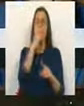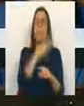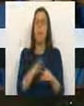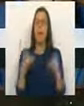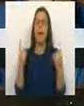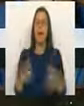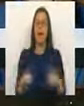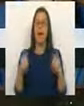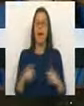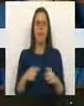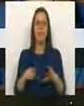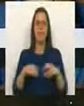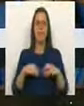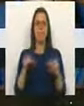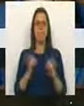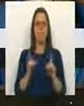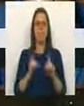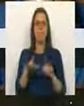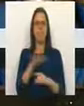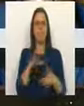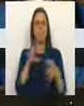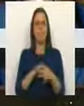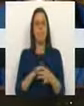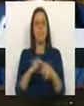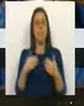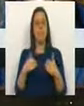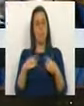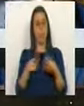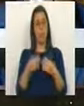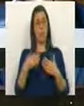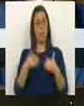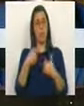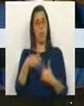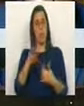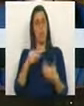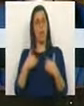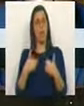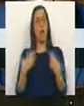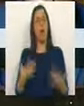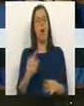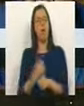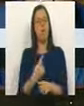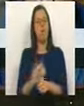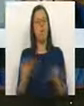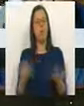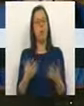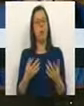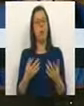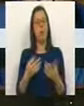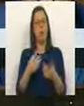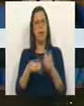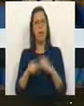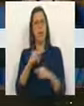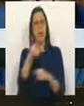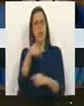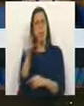prática de intolerância de Estado, sou eu, o Partido Socialista e agora também, aburguesadamente,